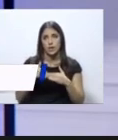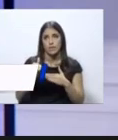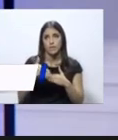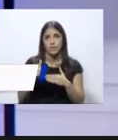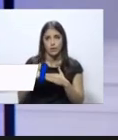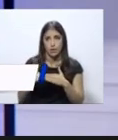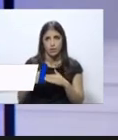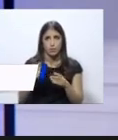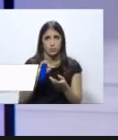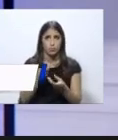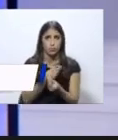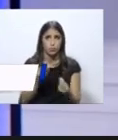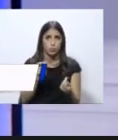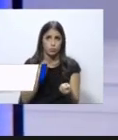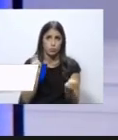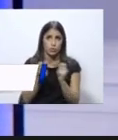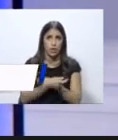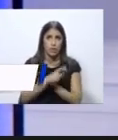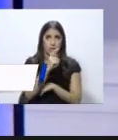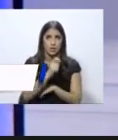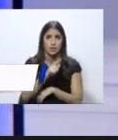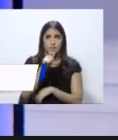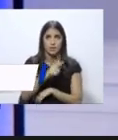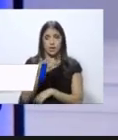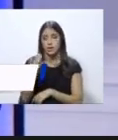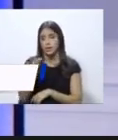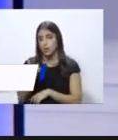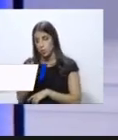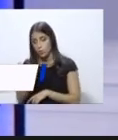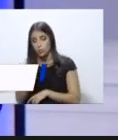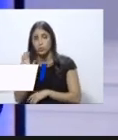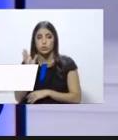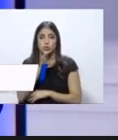muito renovada, não é? Como o Zé e o Diego já disseram,